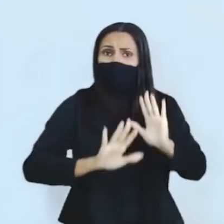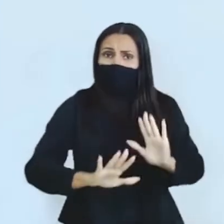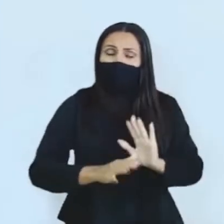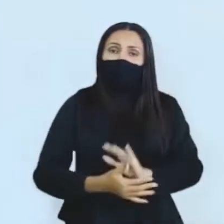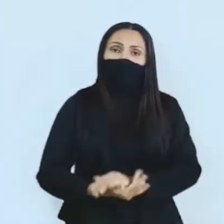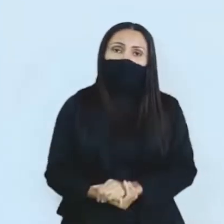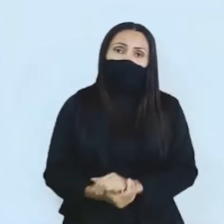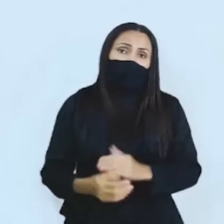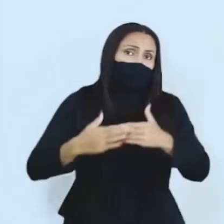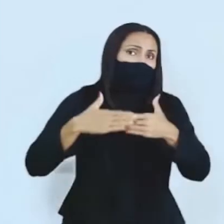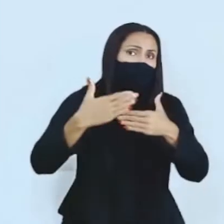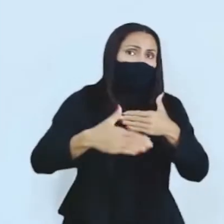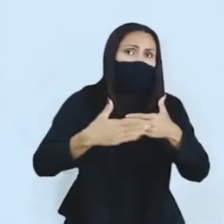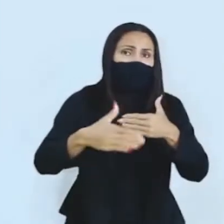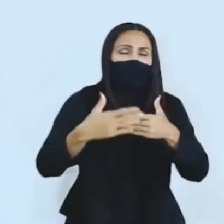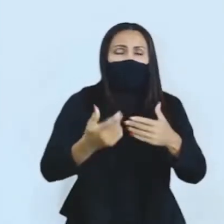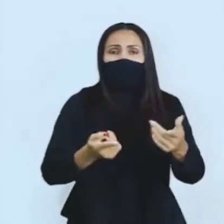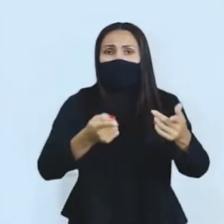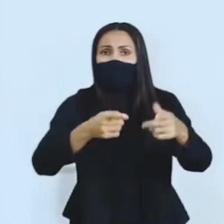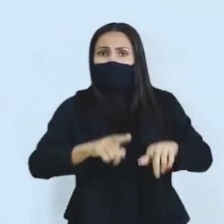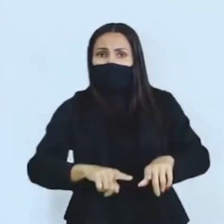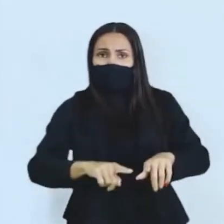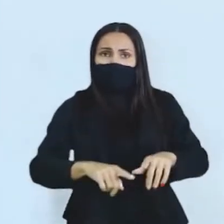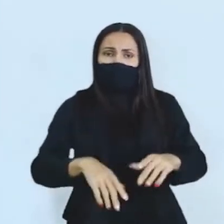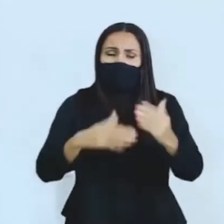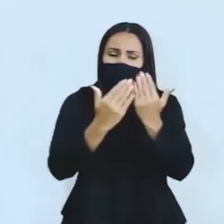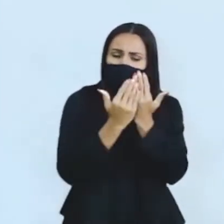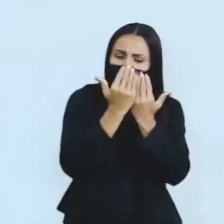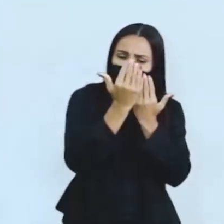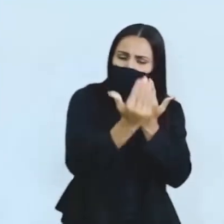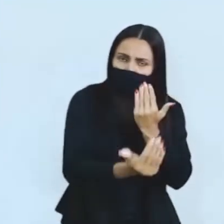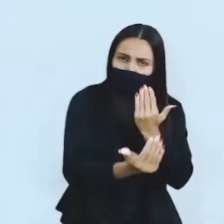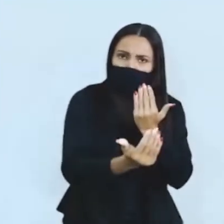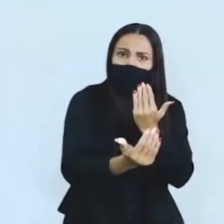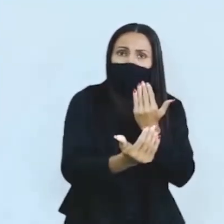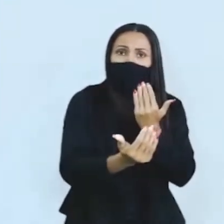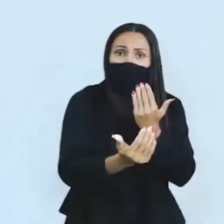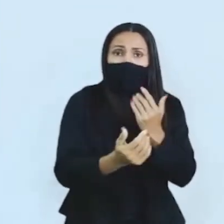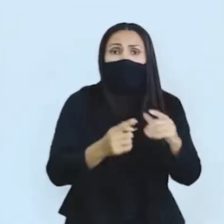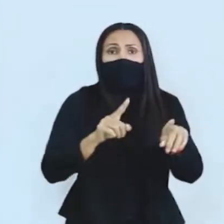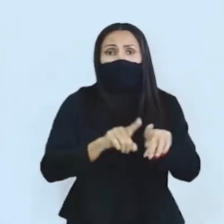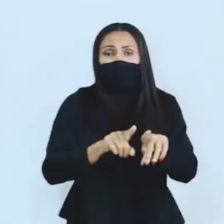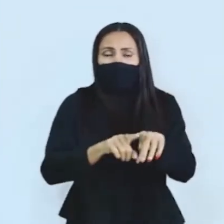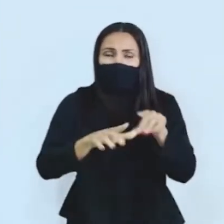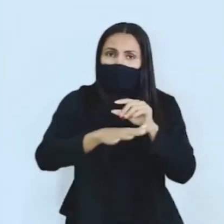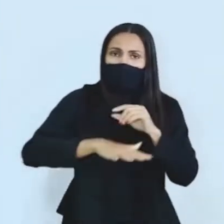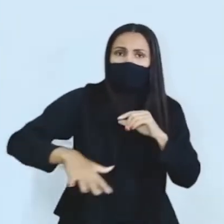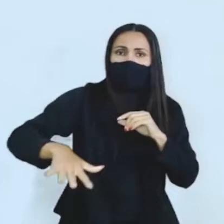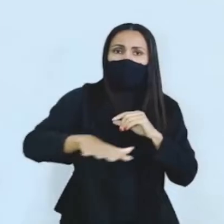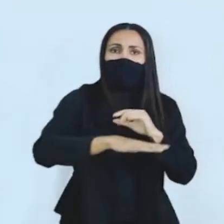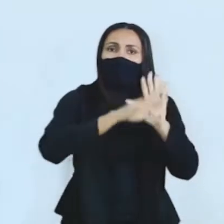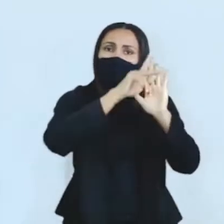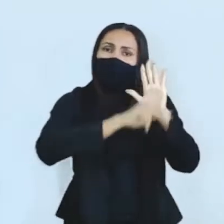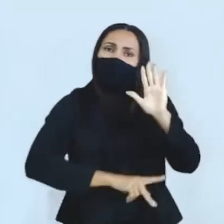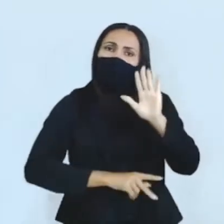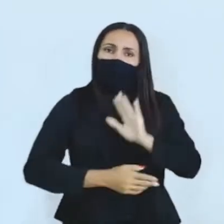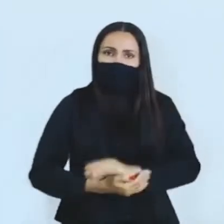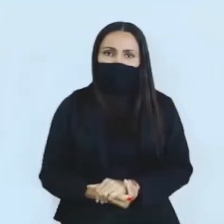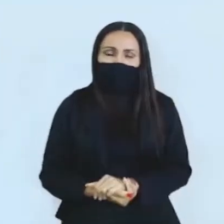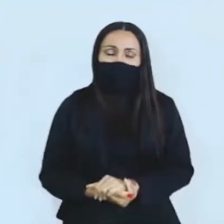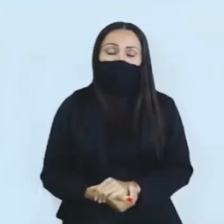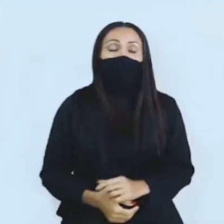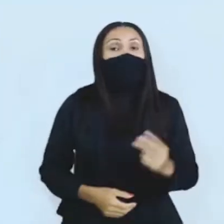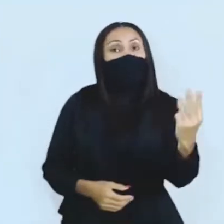em decorrência do paralelismo da face frontal do seu ortoedro com o plano de projeção. Uma